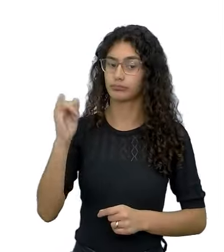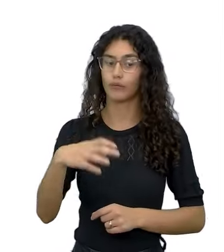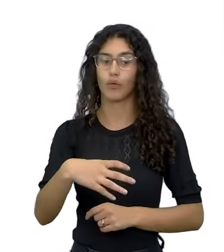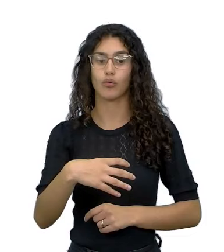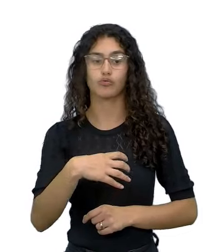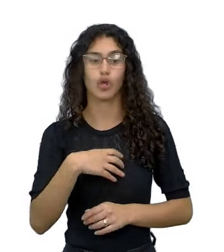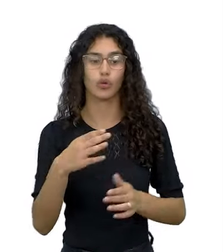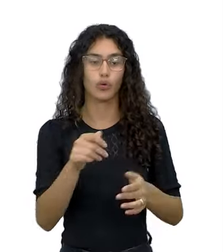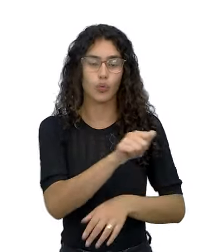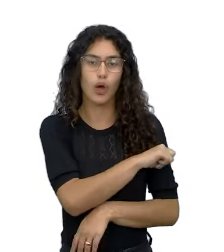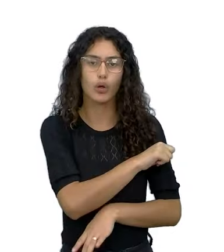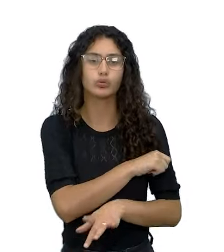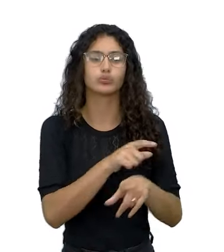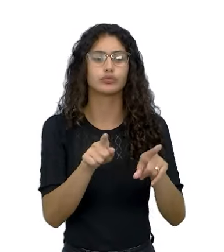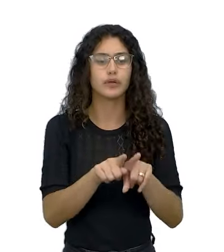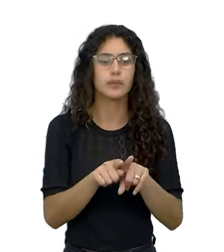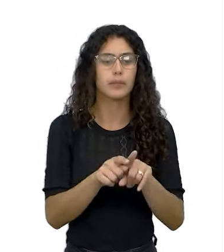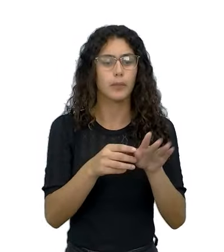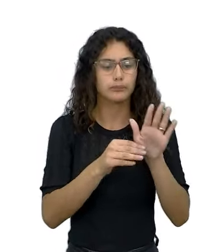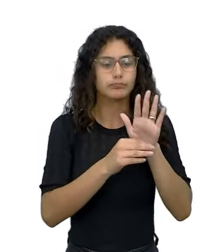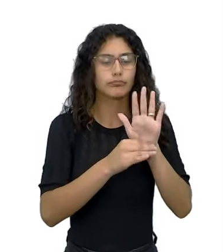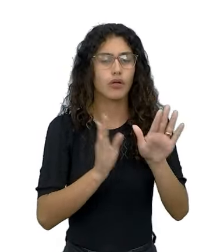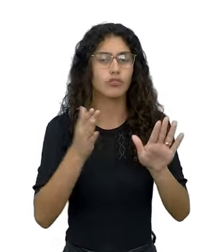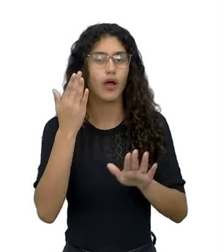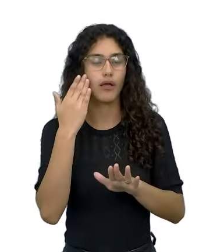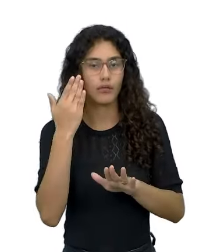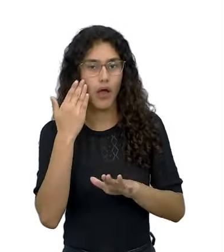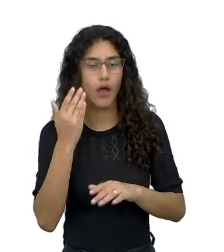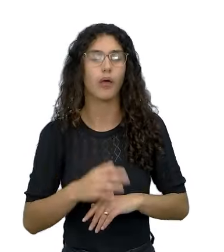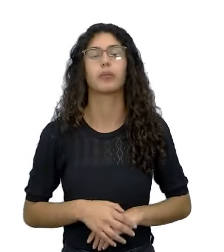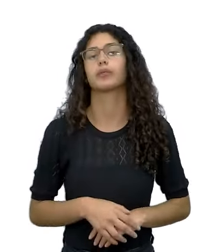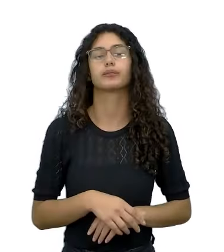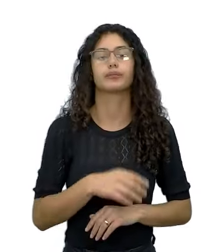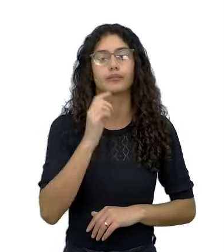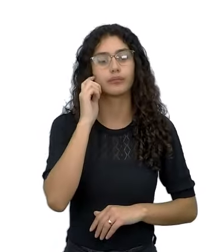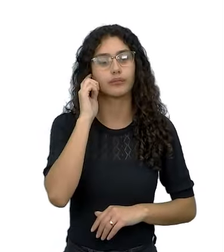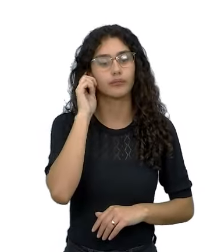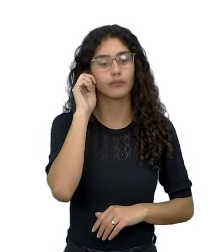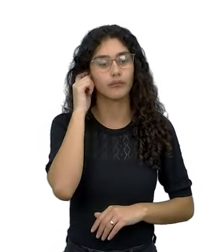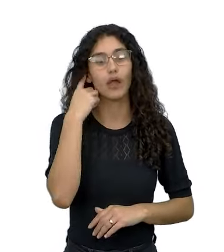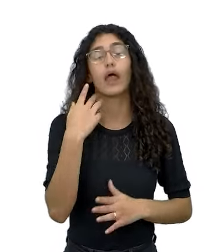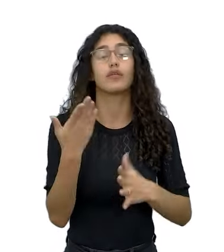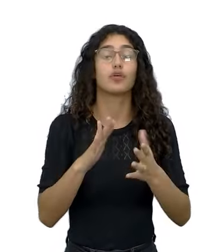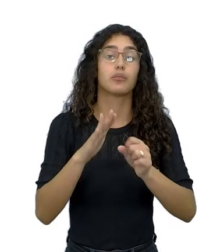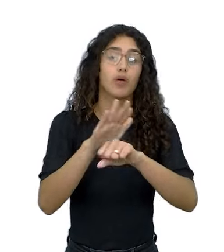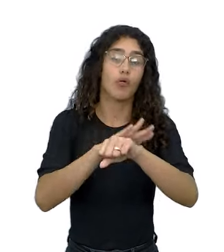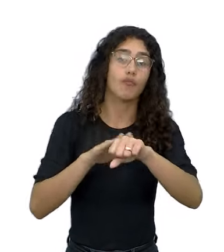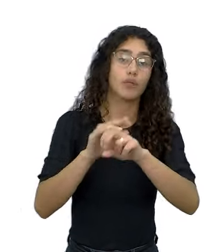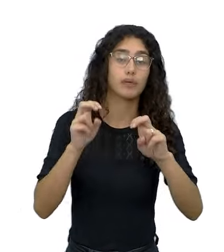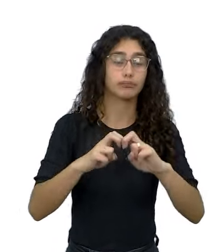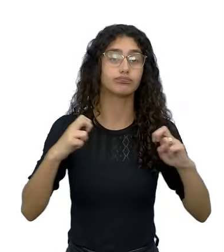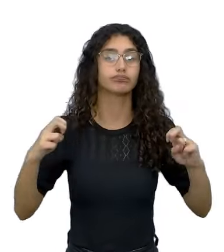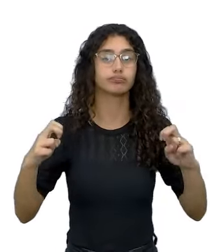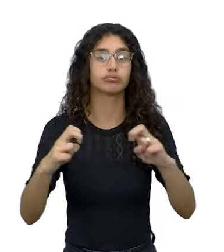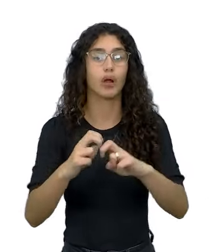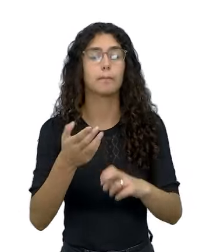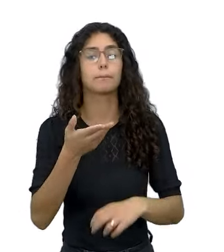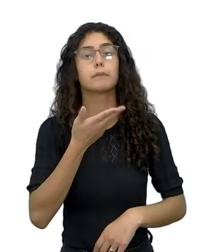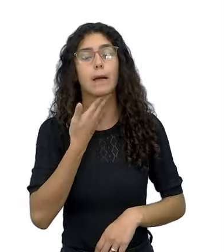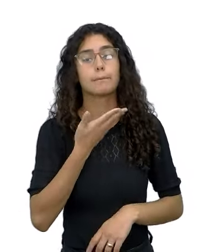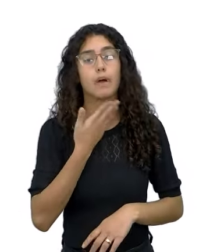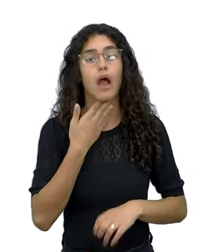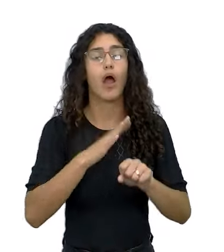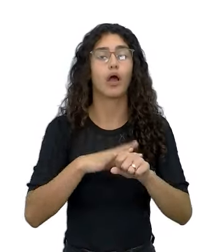os estudantes para exporem o que já sabem, fazer talvez uma troca de uma conversa, uma roda, né, fazer esse levantamento,